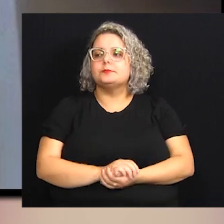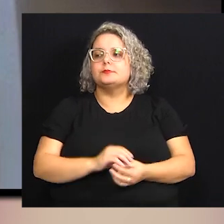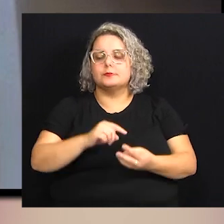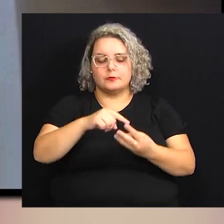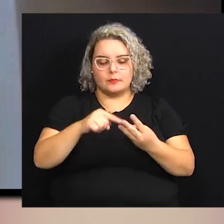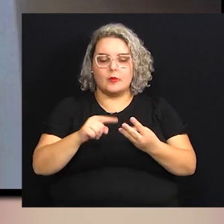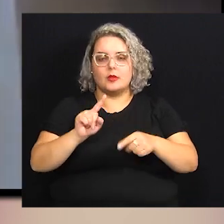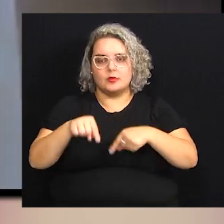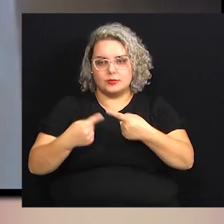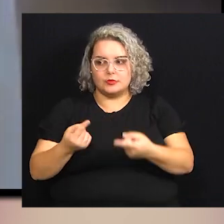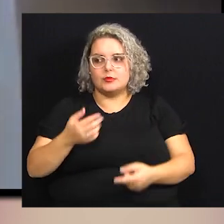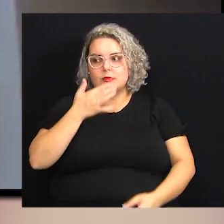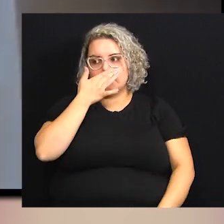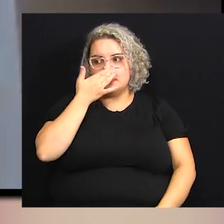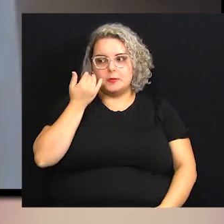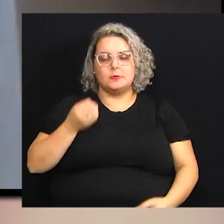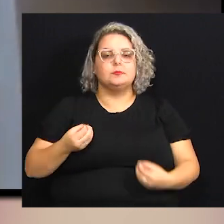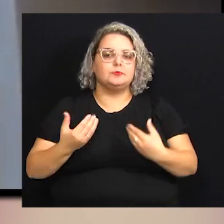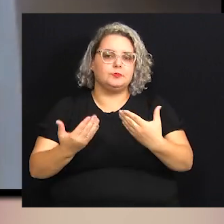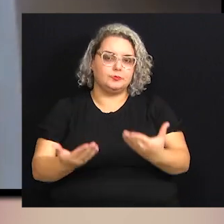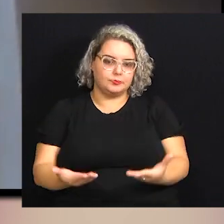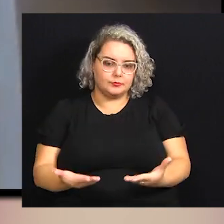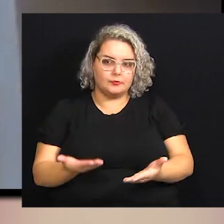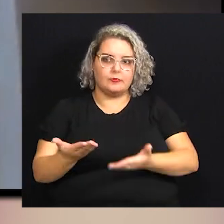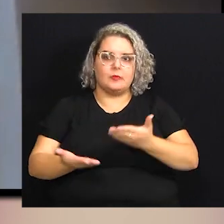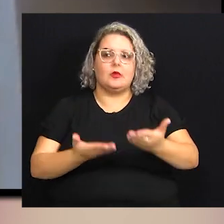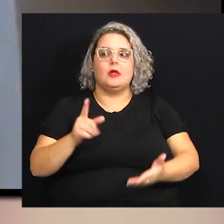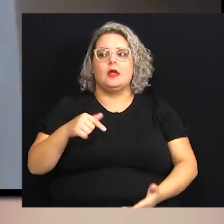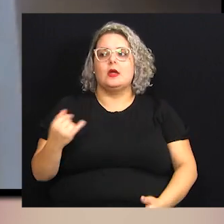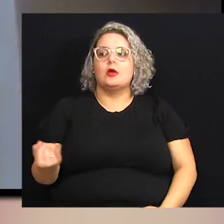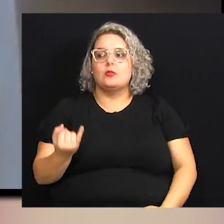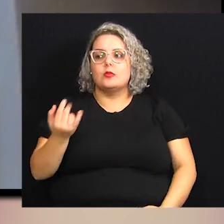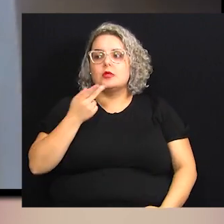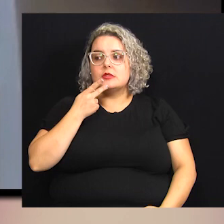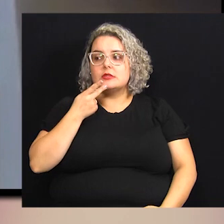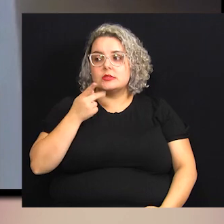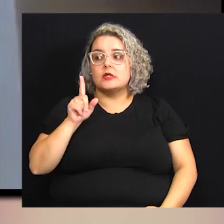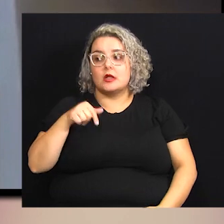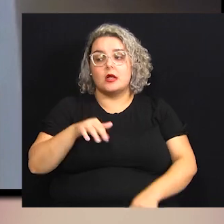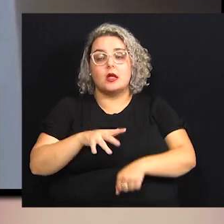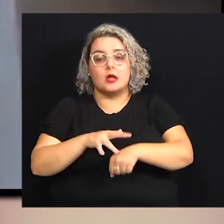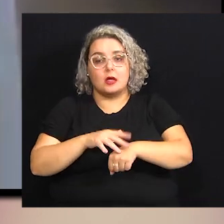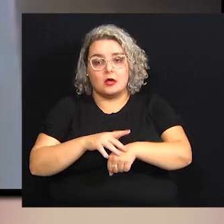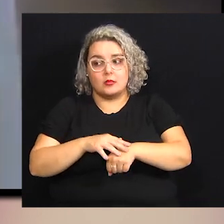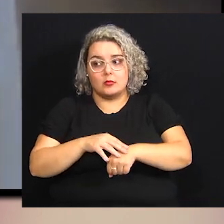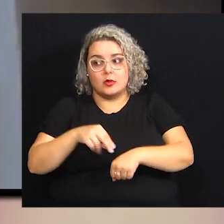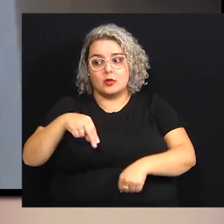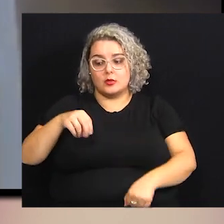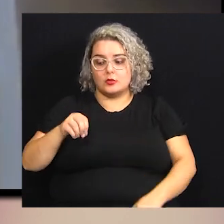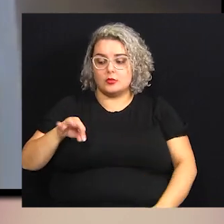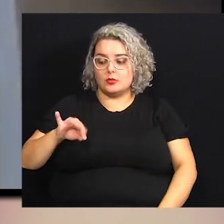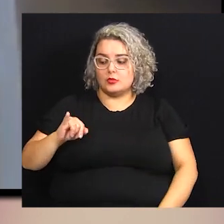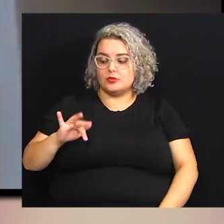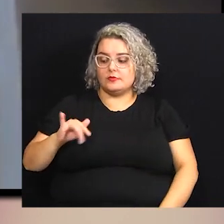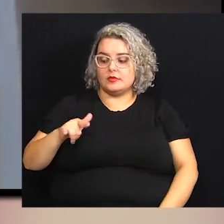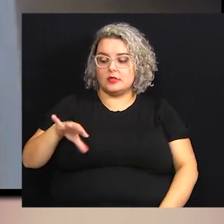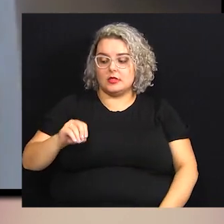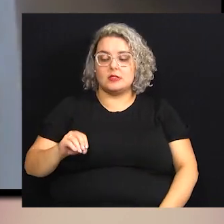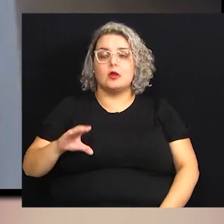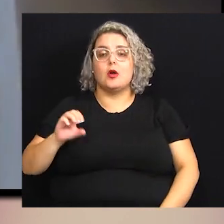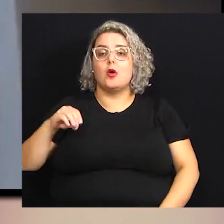dapsona. E o SUS fornece todo esse tratamento. É importante a gente falar que é uma doença de